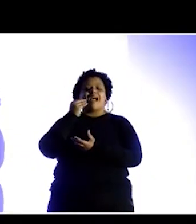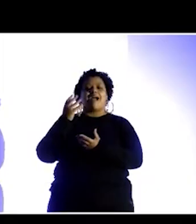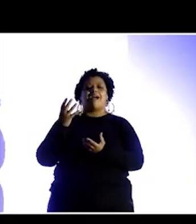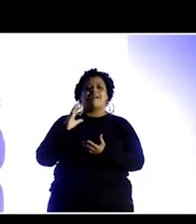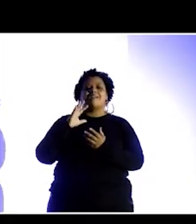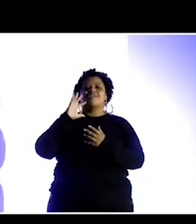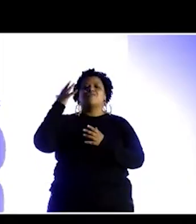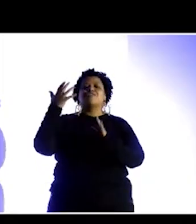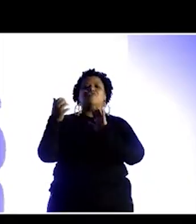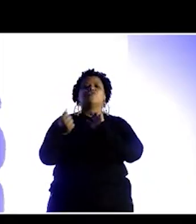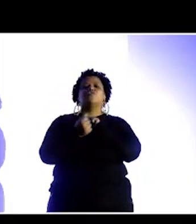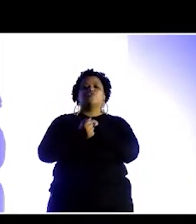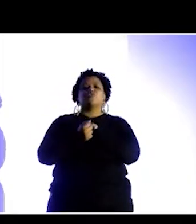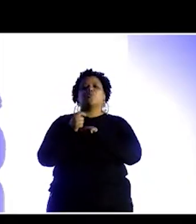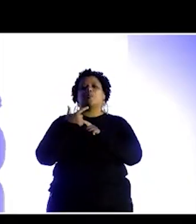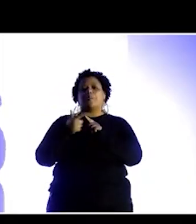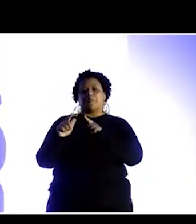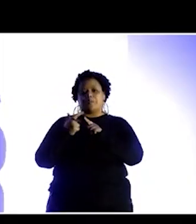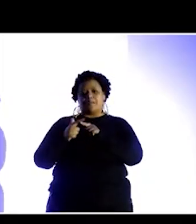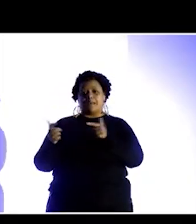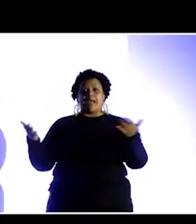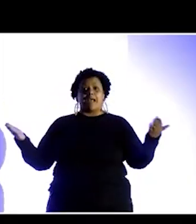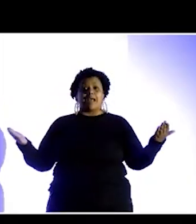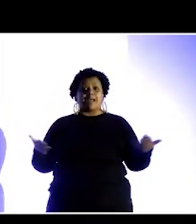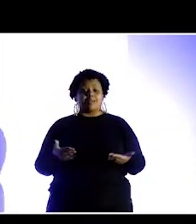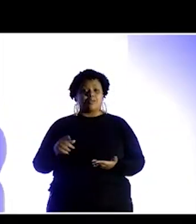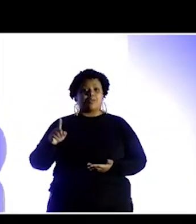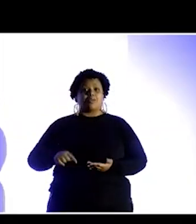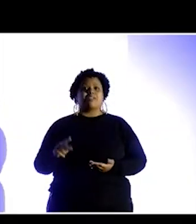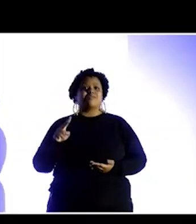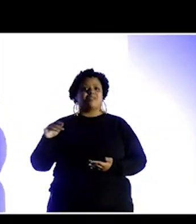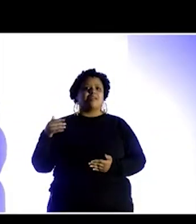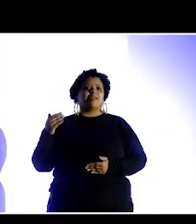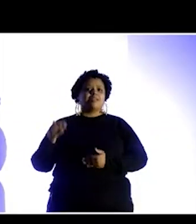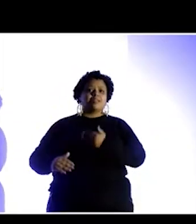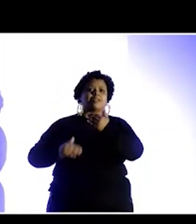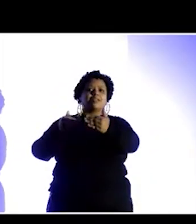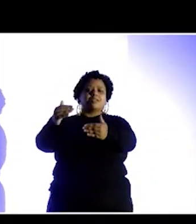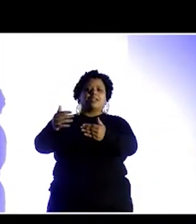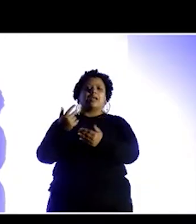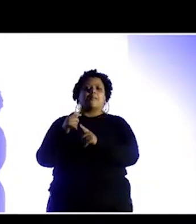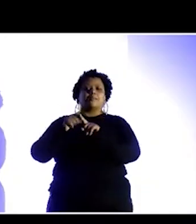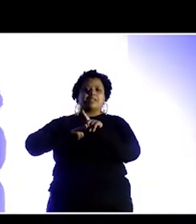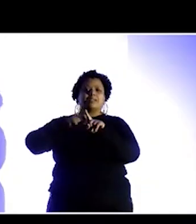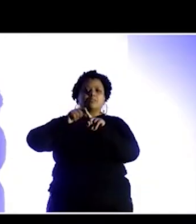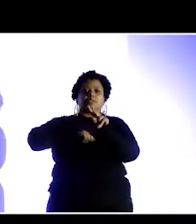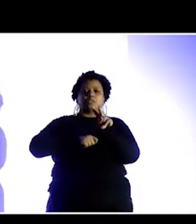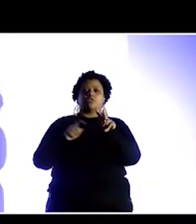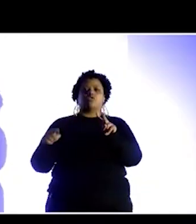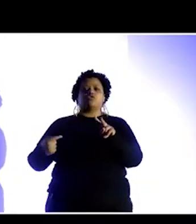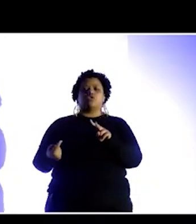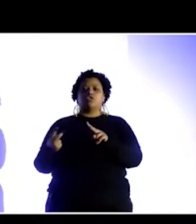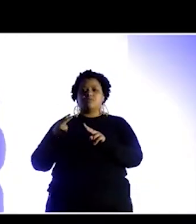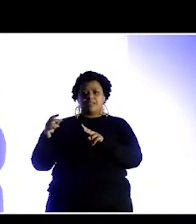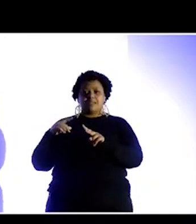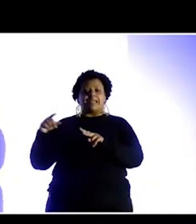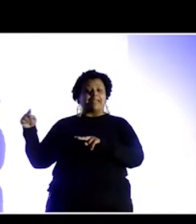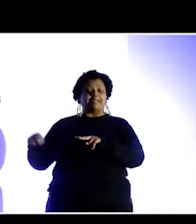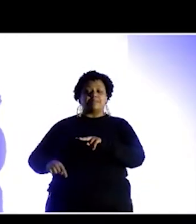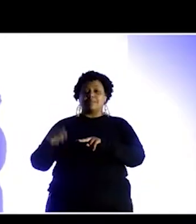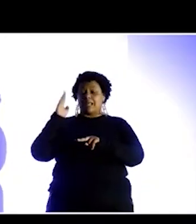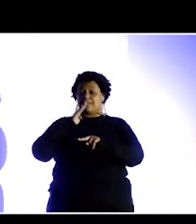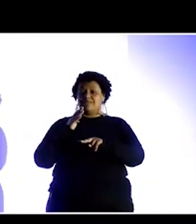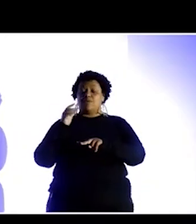em conjunto, né? E agora, daqui a 2 meses, né, a gente vai ter no Brasil